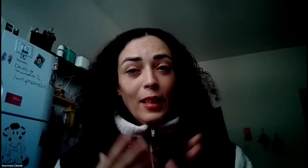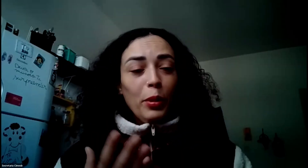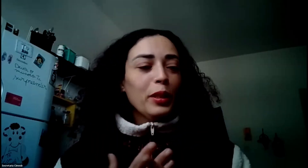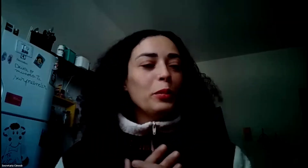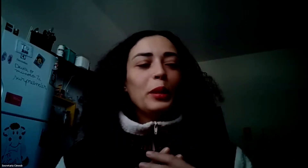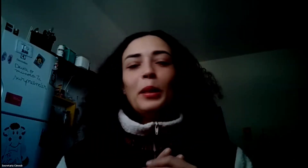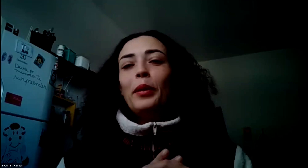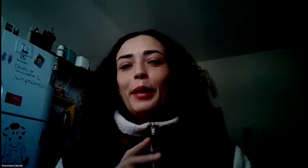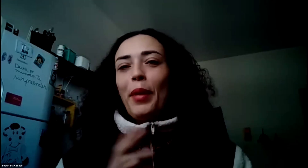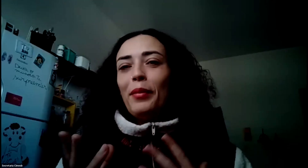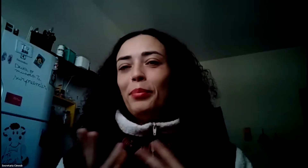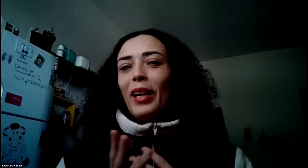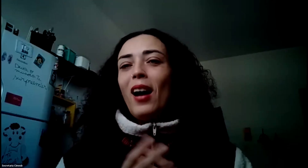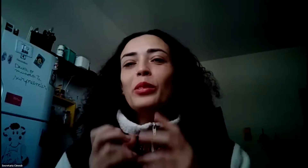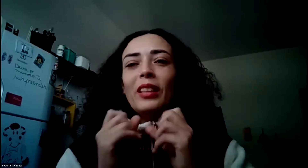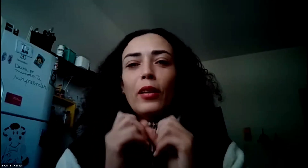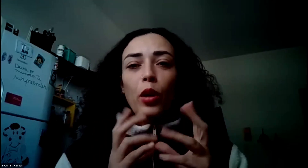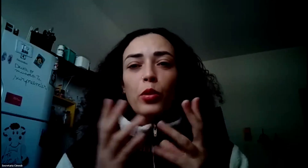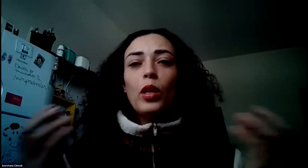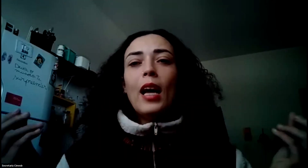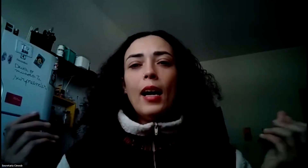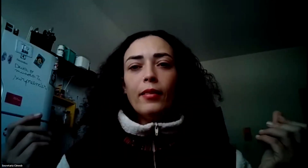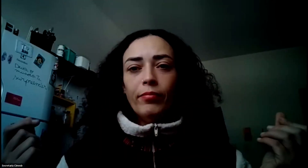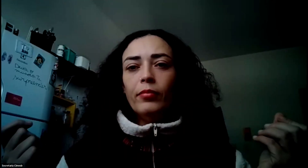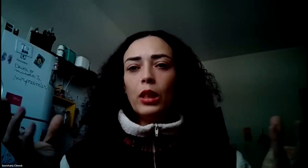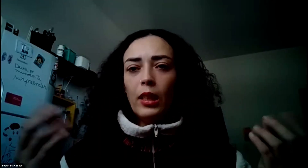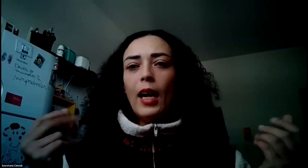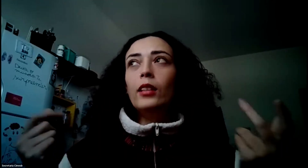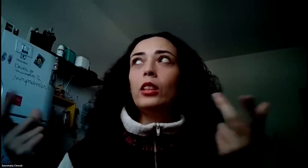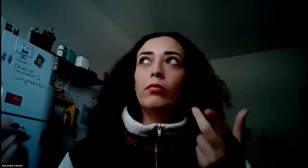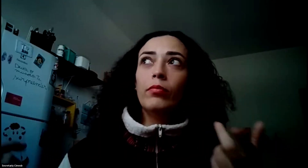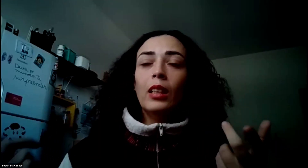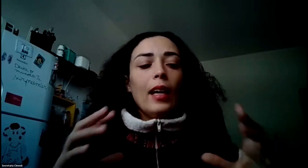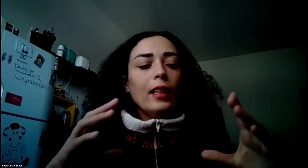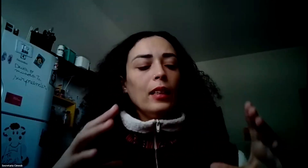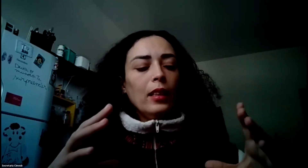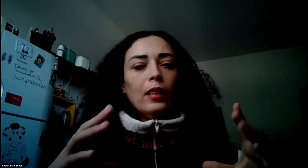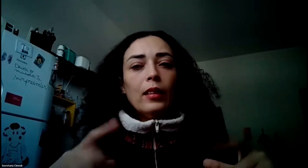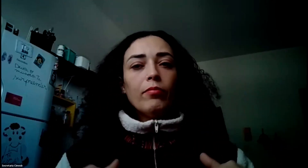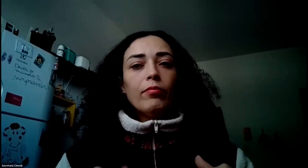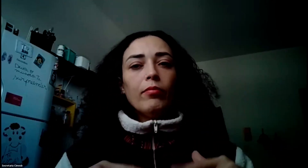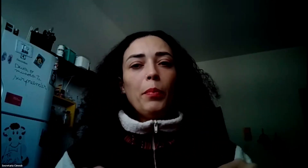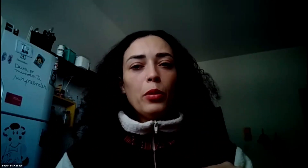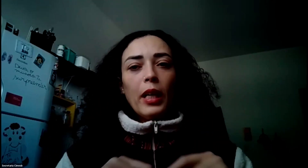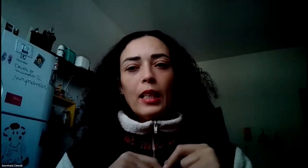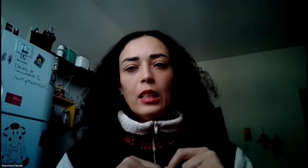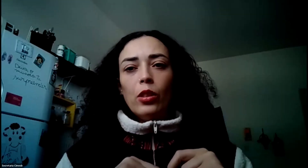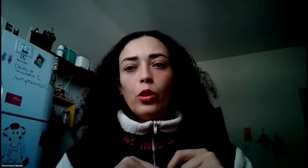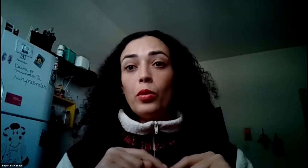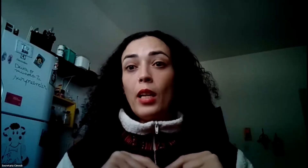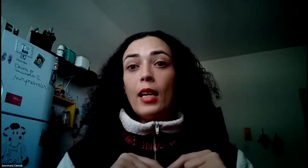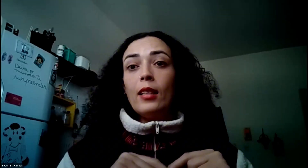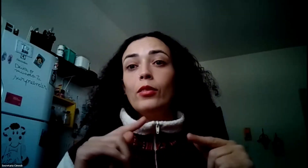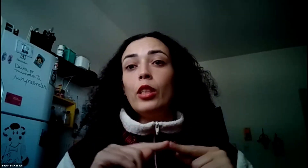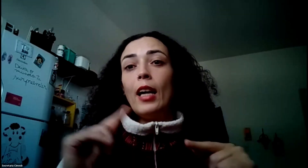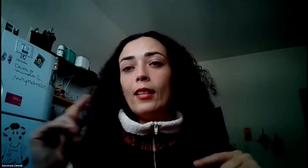a gente está nessa pós-graduação também para aguçar o nosso olhar para a sociedade. Será que uma pessoa